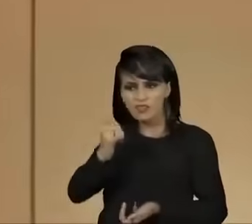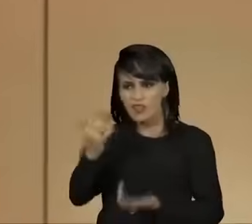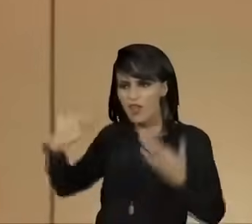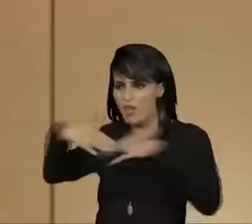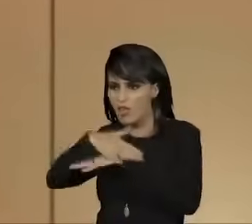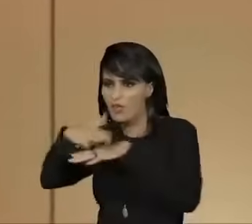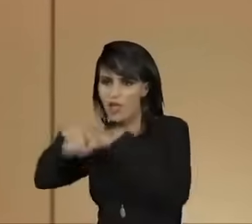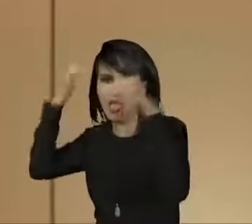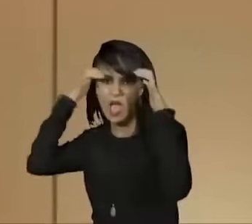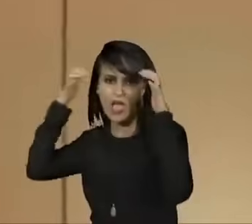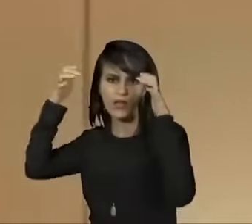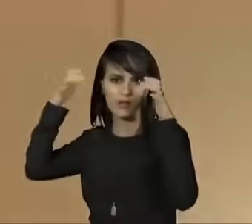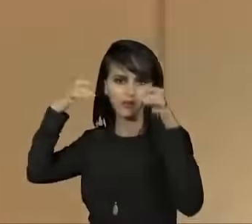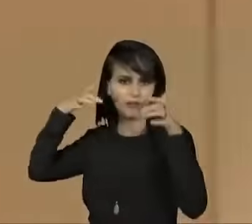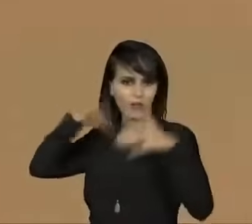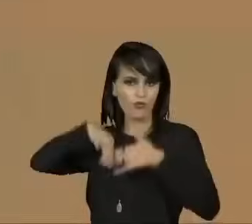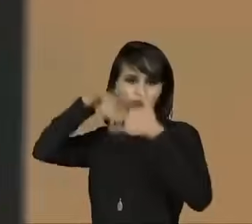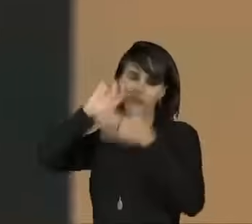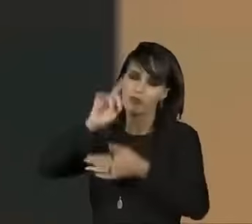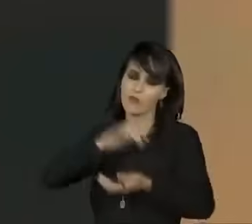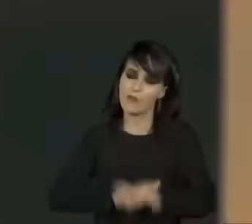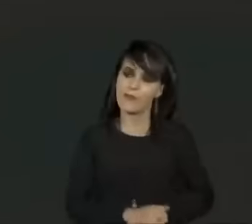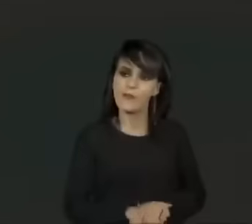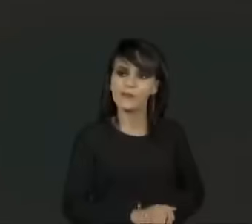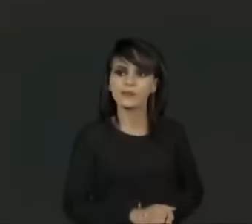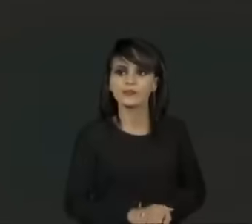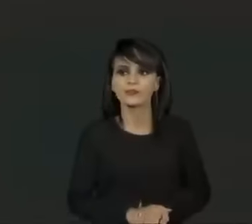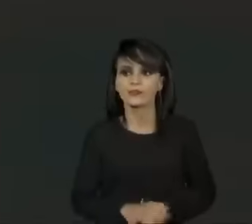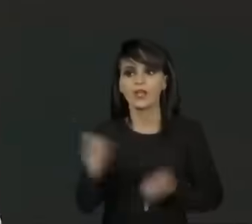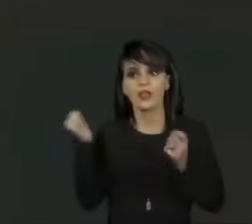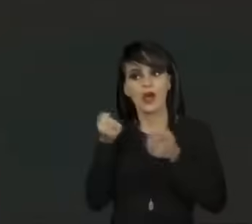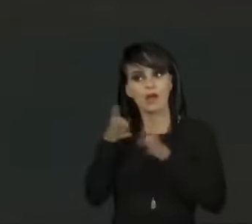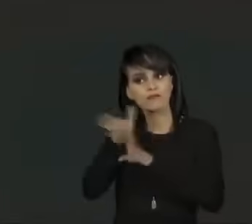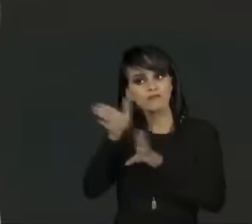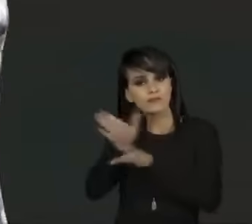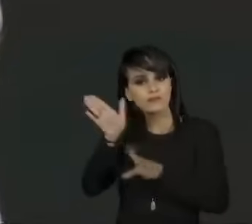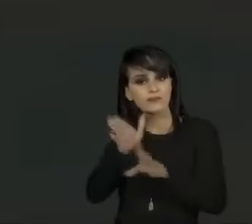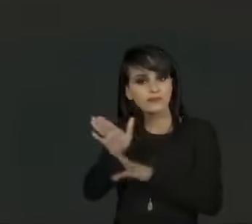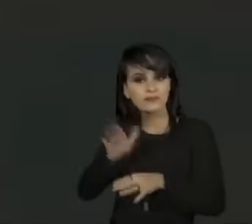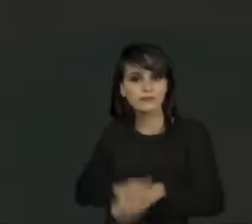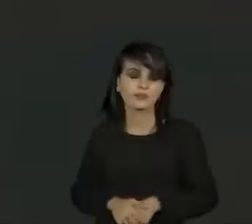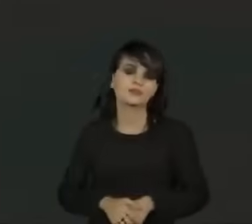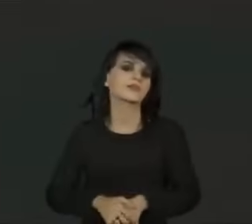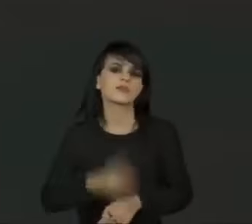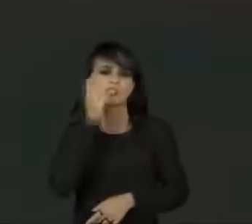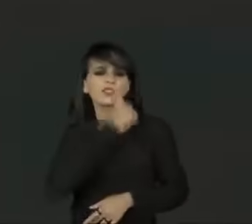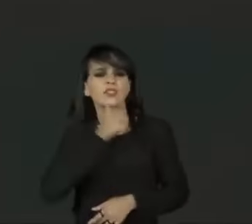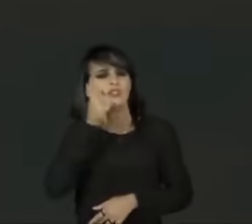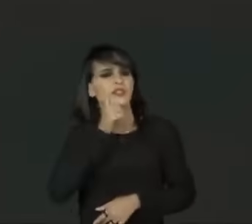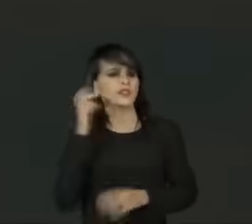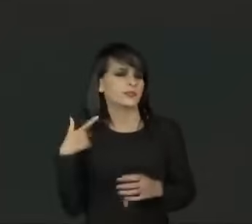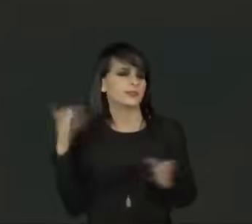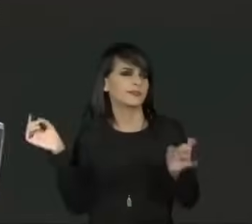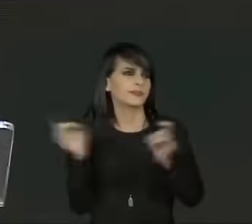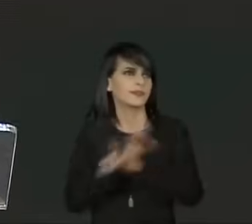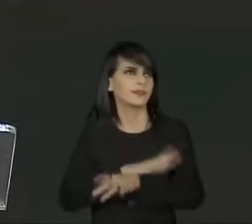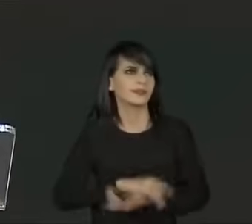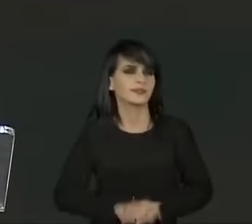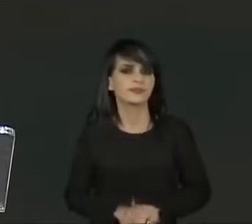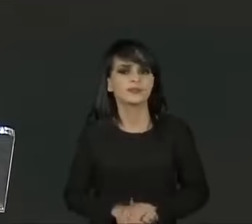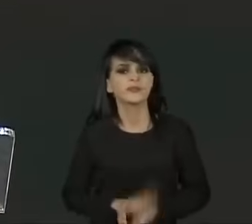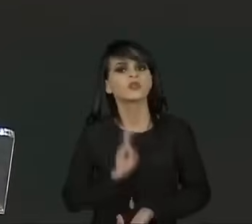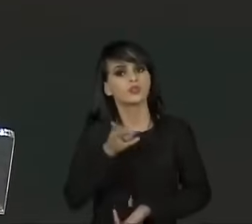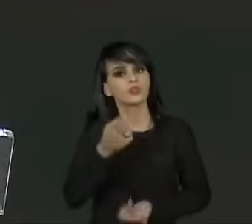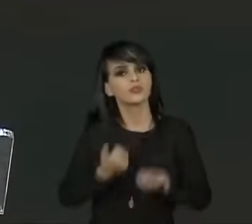Reis Alerta e pague o preço que tiver que pagar eu tô preparado para isso e